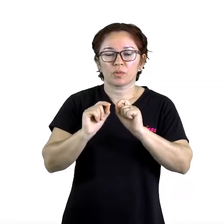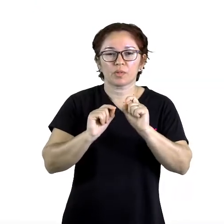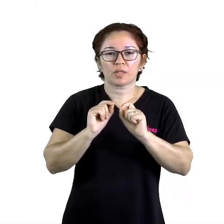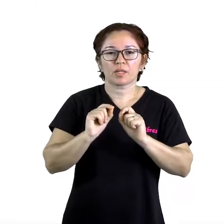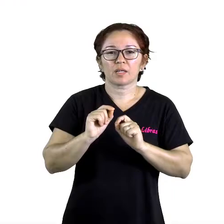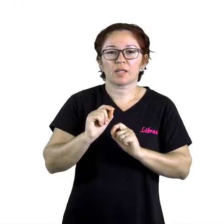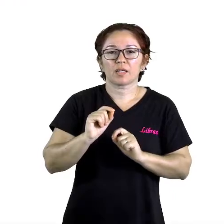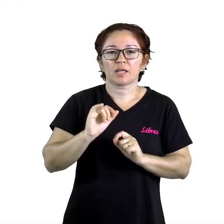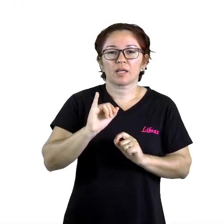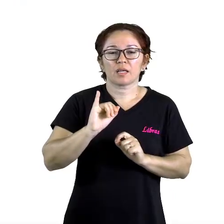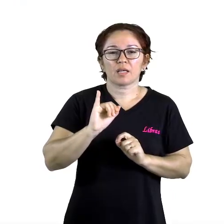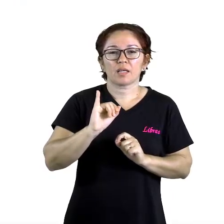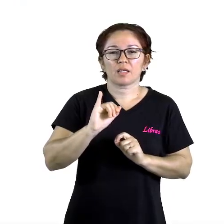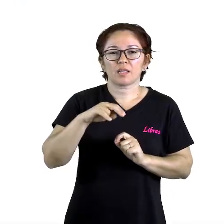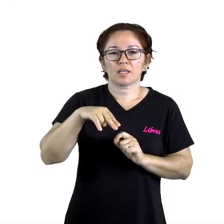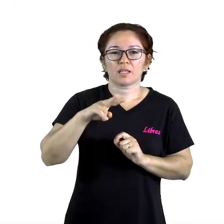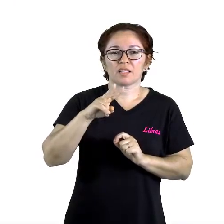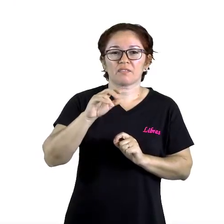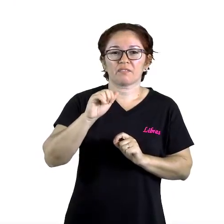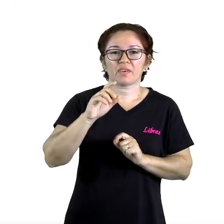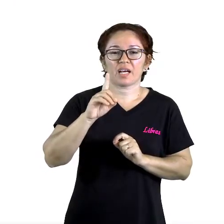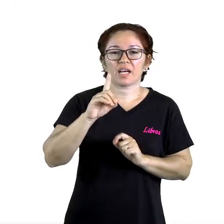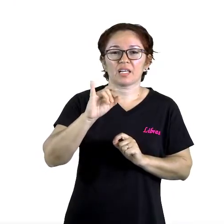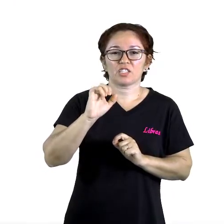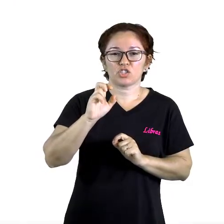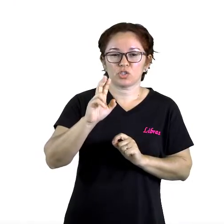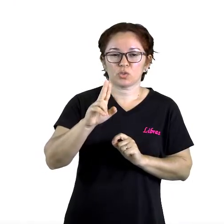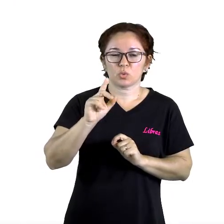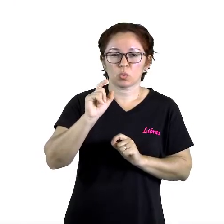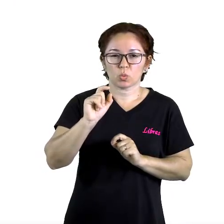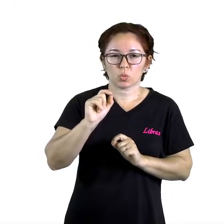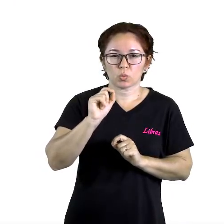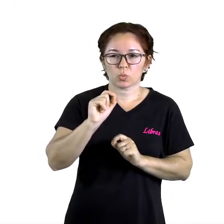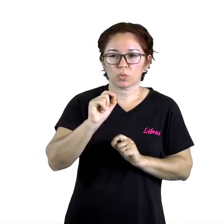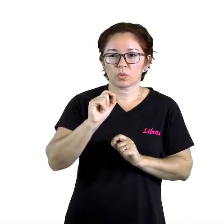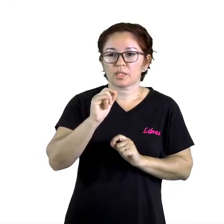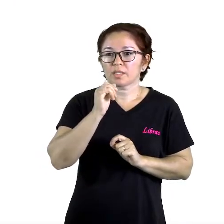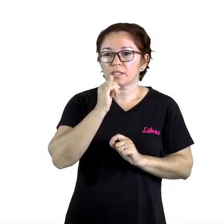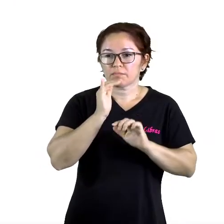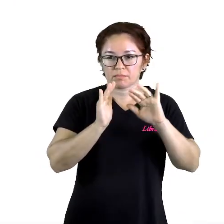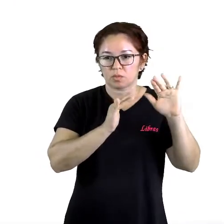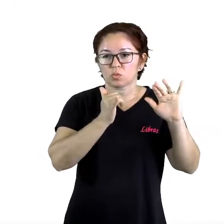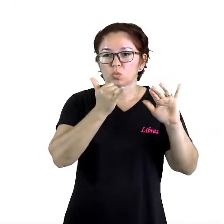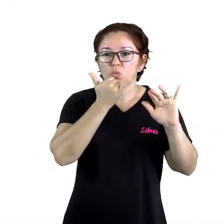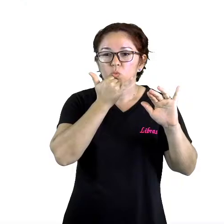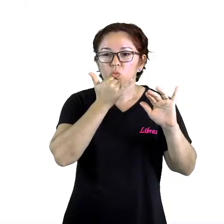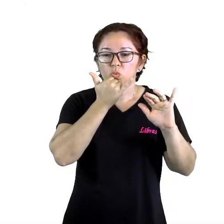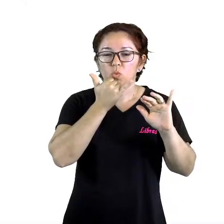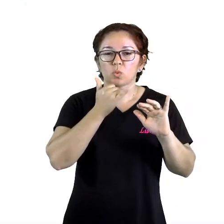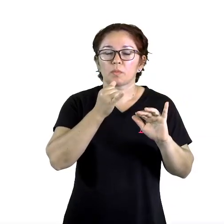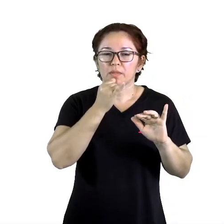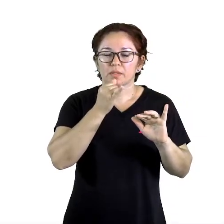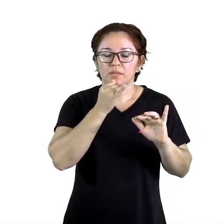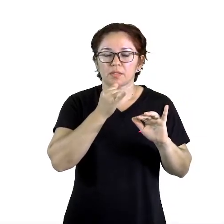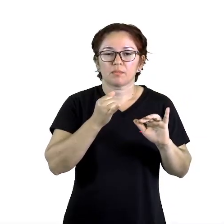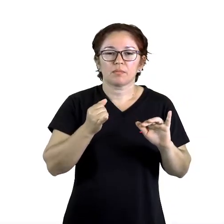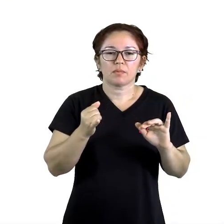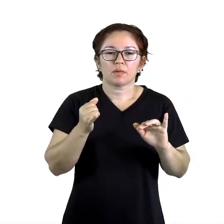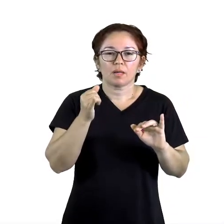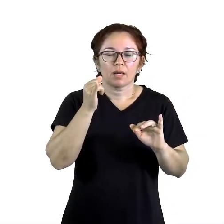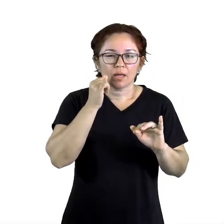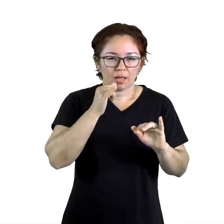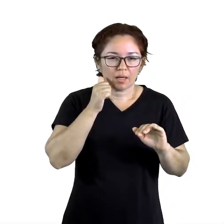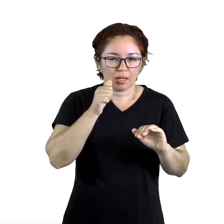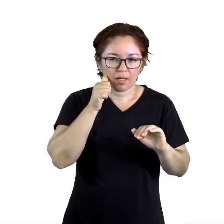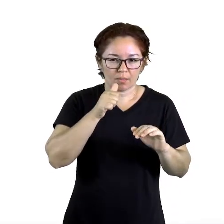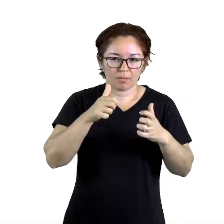nostalgia, sujeito. Invadiu meus pensamentos é o predicado. O verbo desse predicado é um